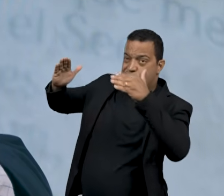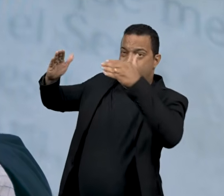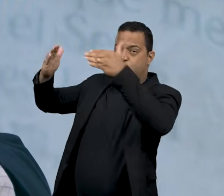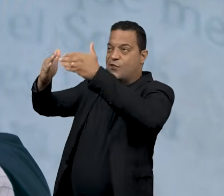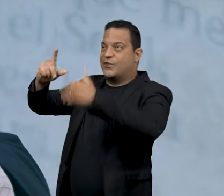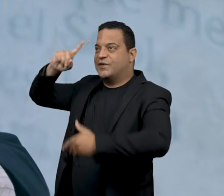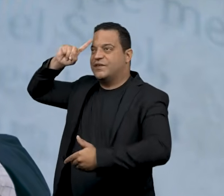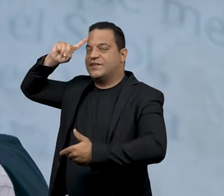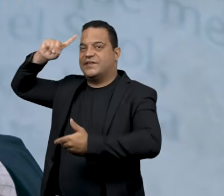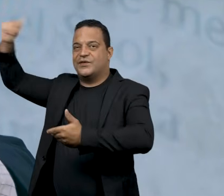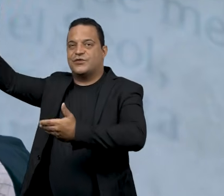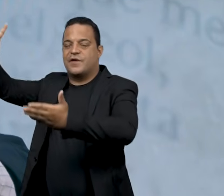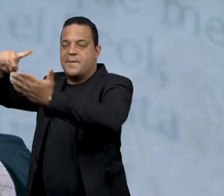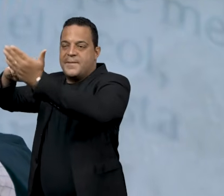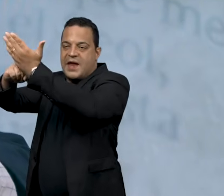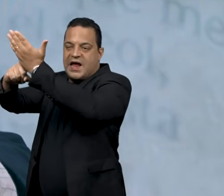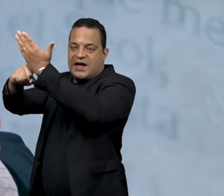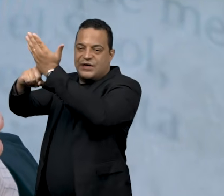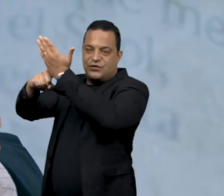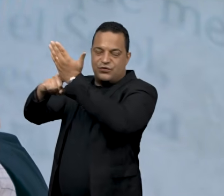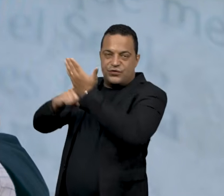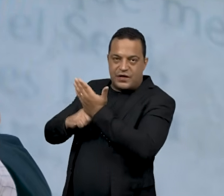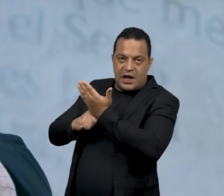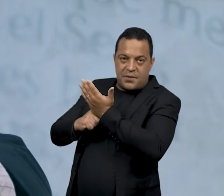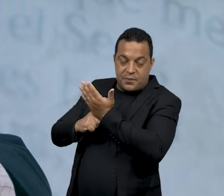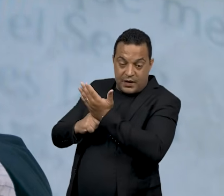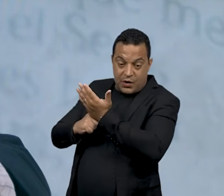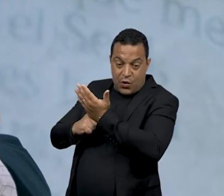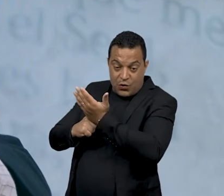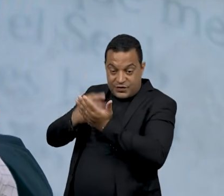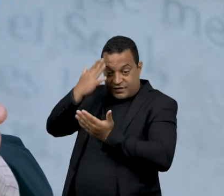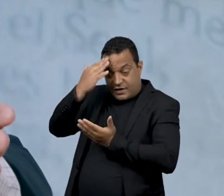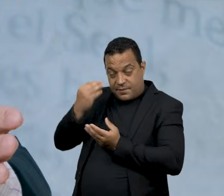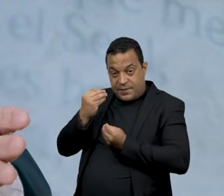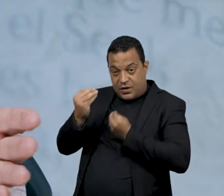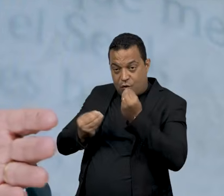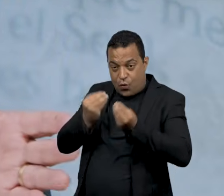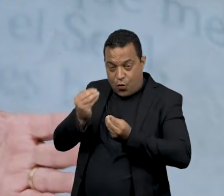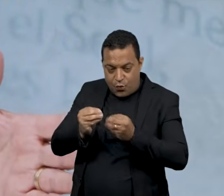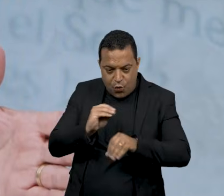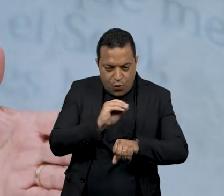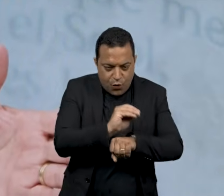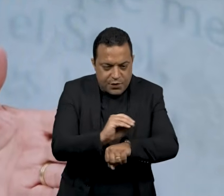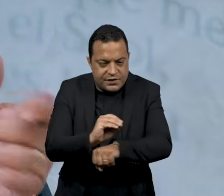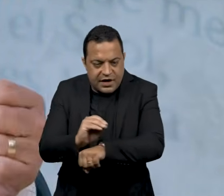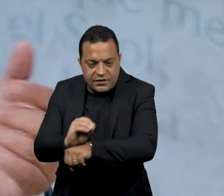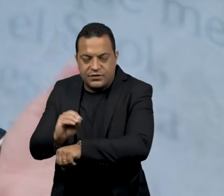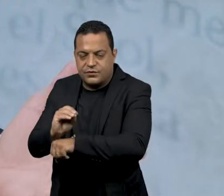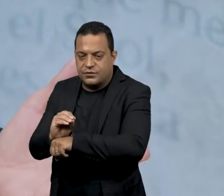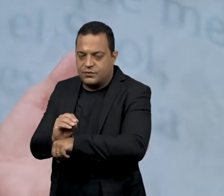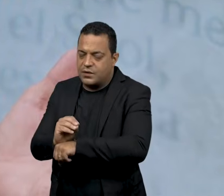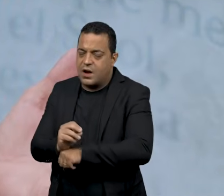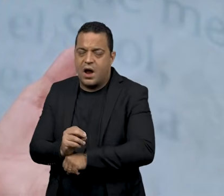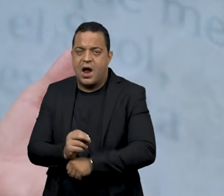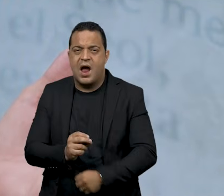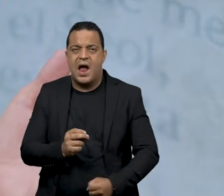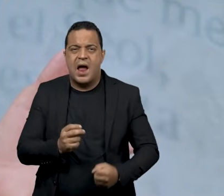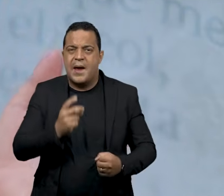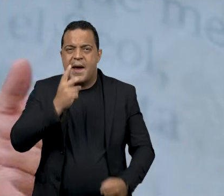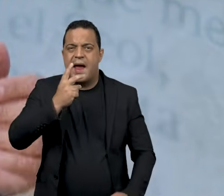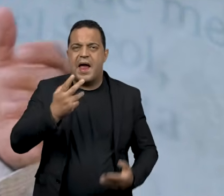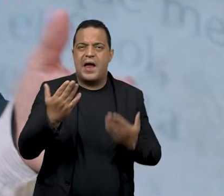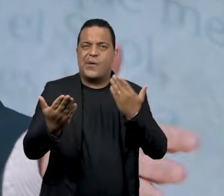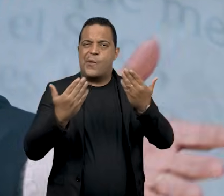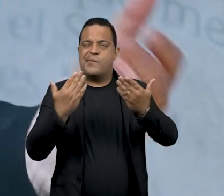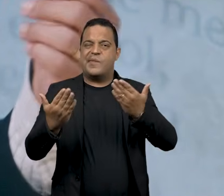o restante ele vai nos dar capacidade, condição de estar com tudo organizado. Como ele falou no Salmo